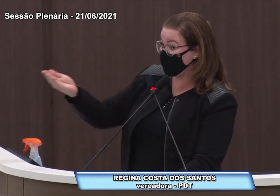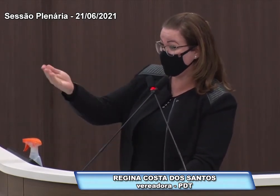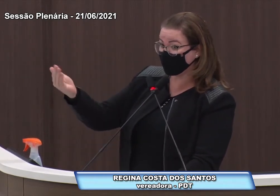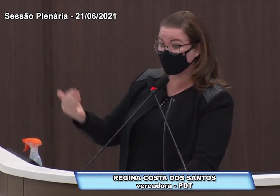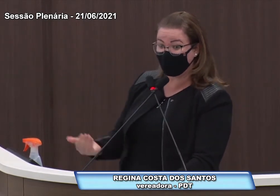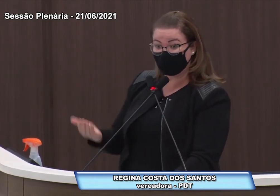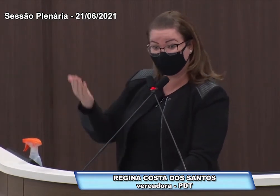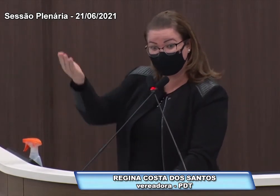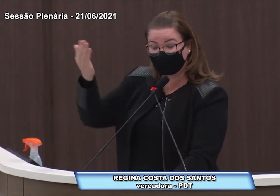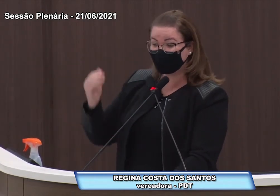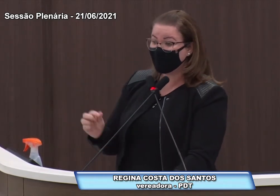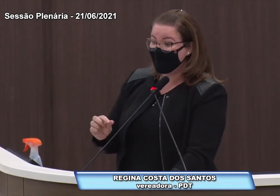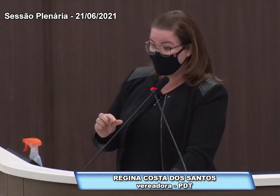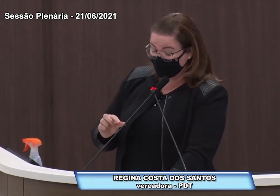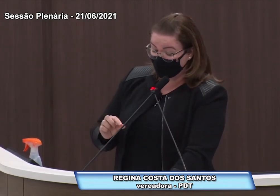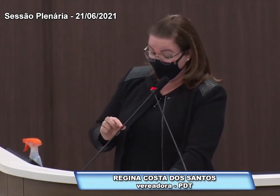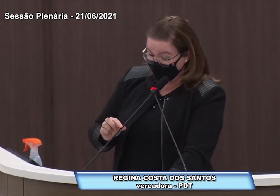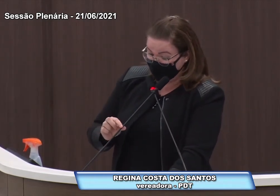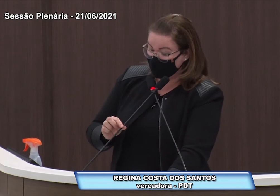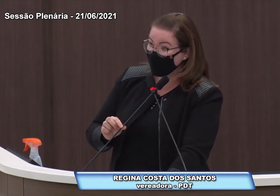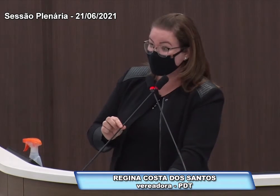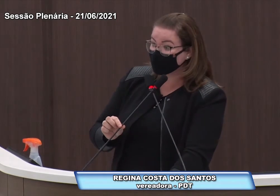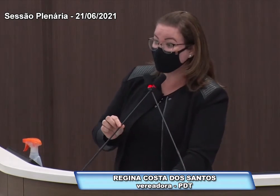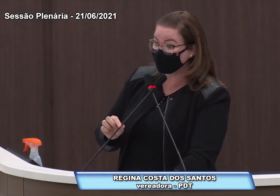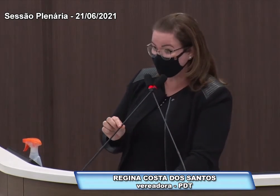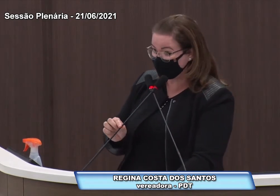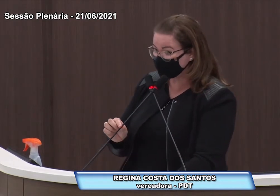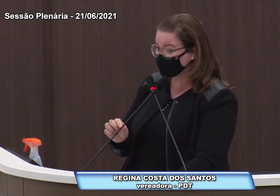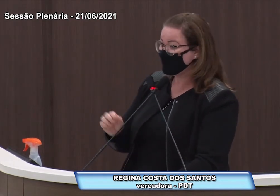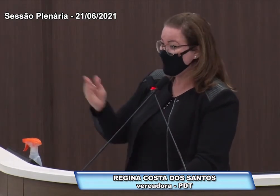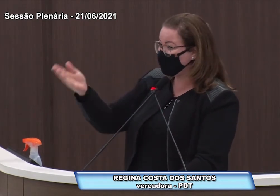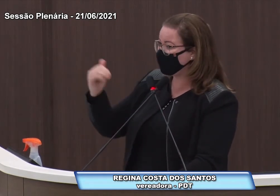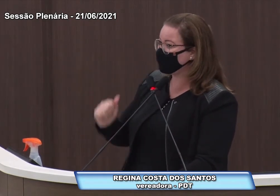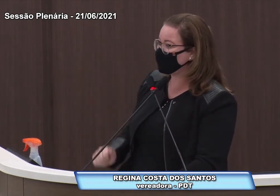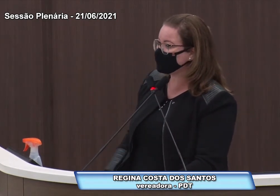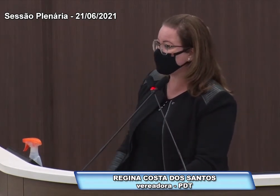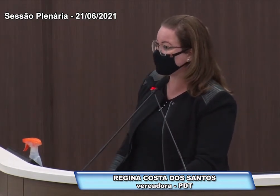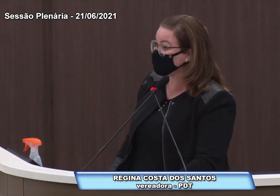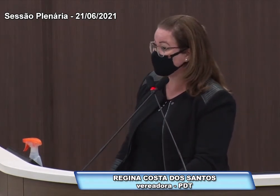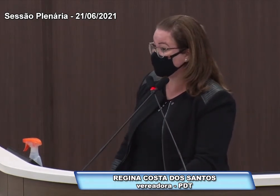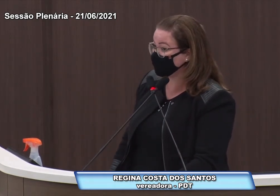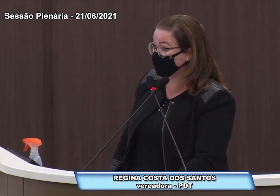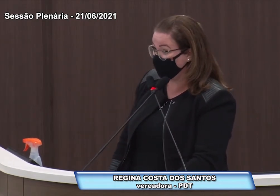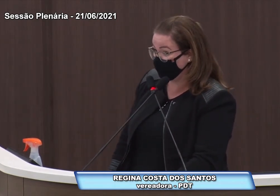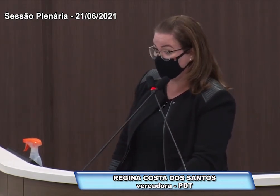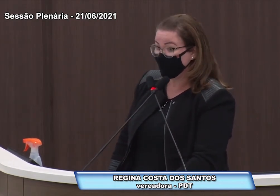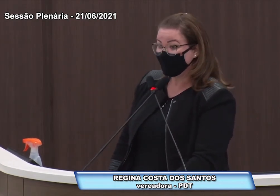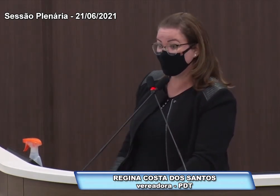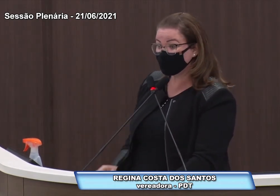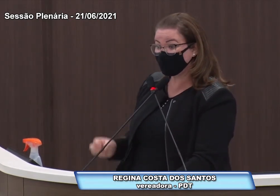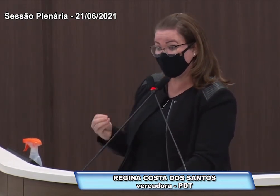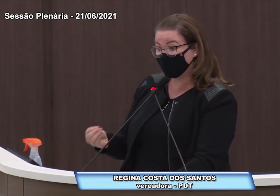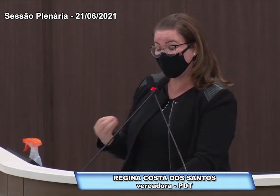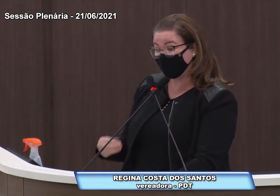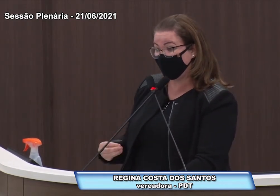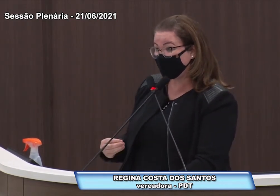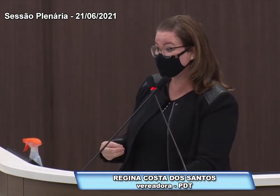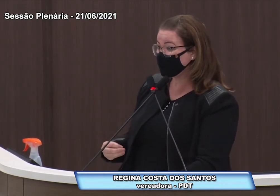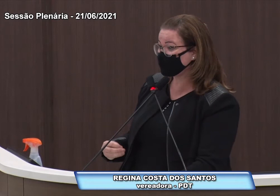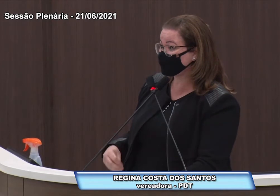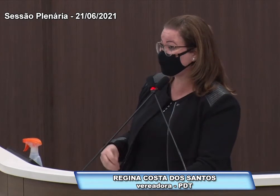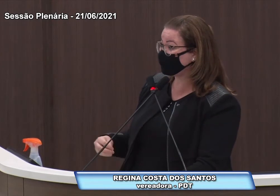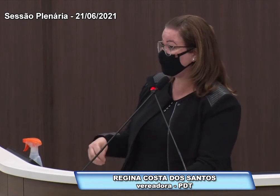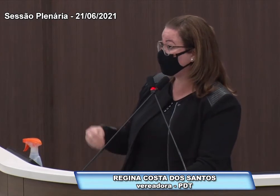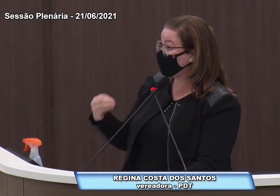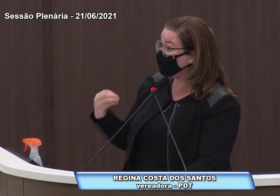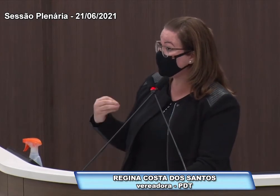falência, abre com outro nome e vem aqui e, de novo, mais uma vez, pode participar de um chamamento público. Então, acho que a